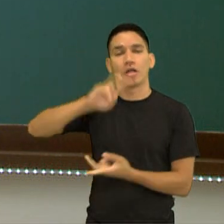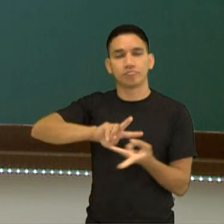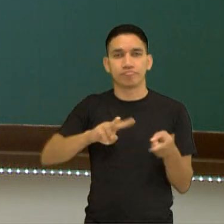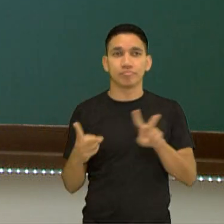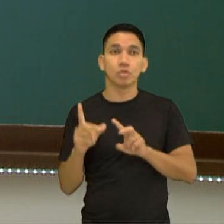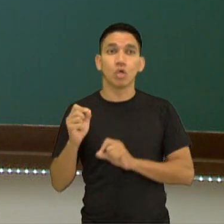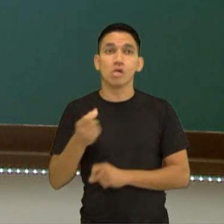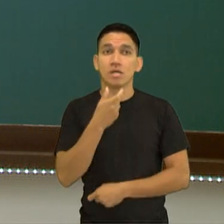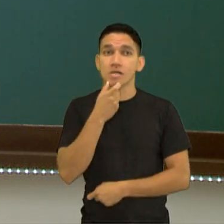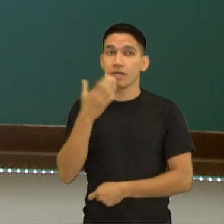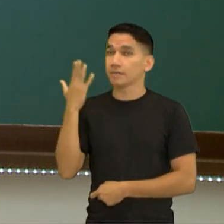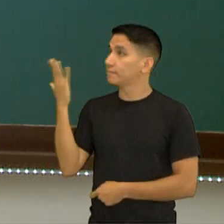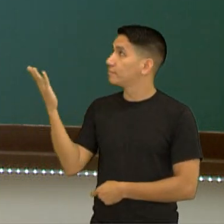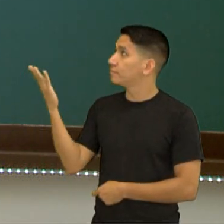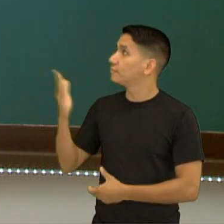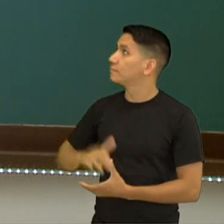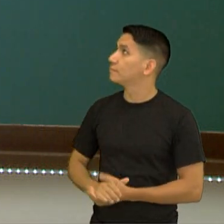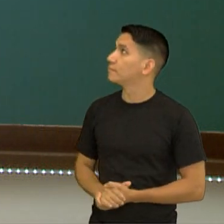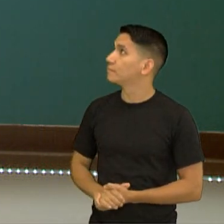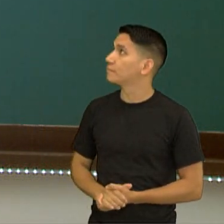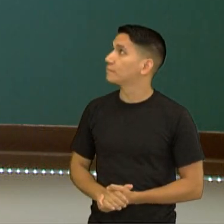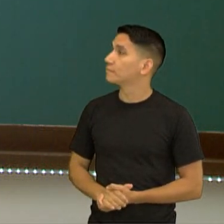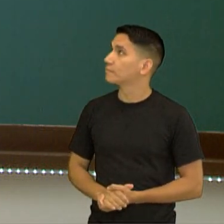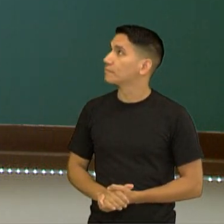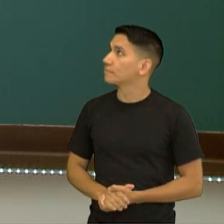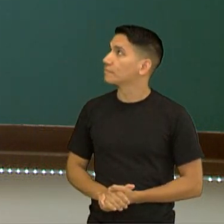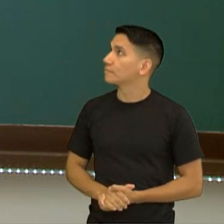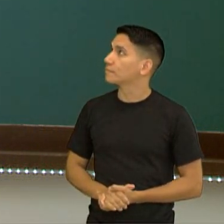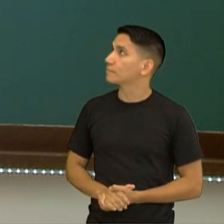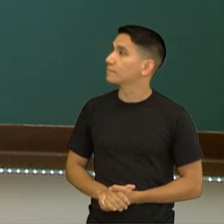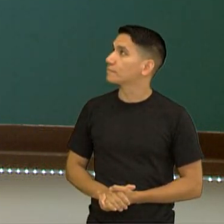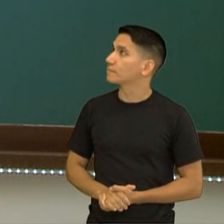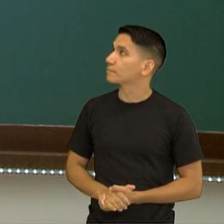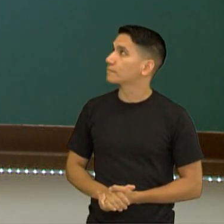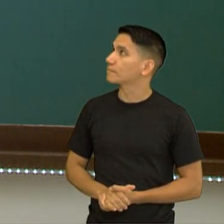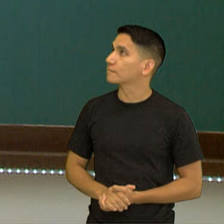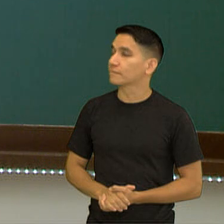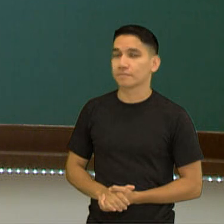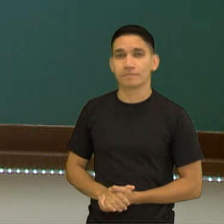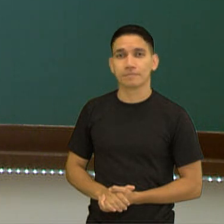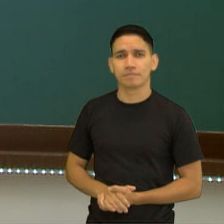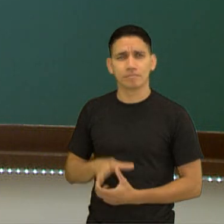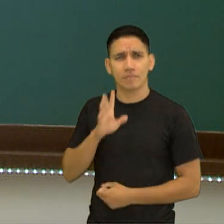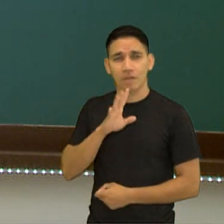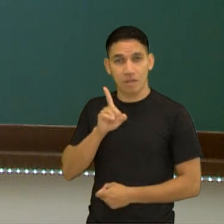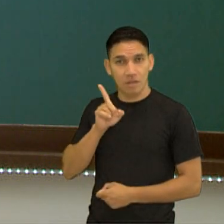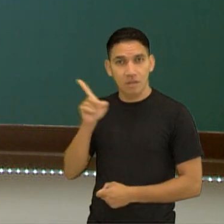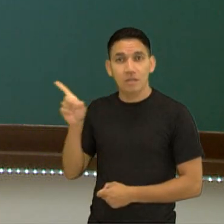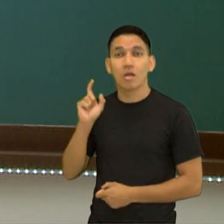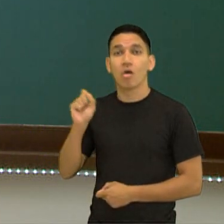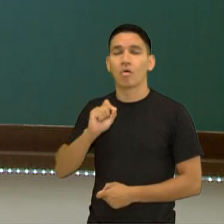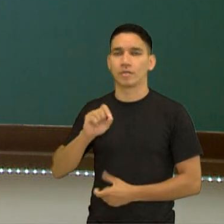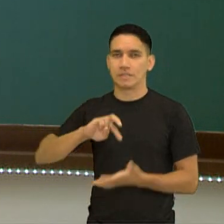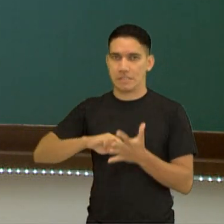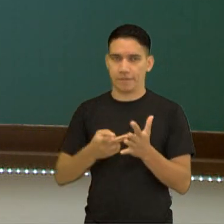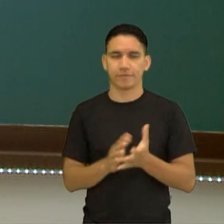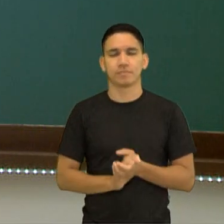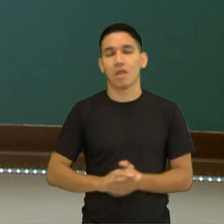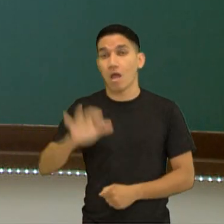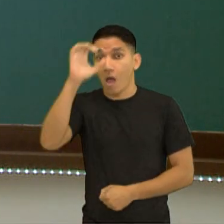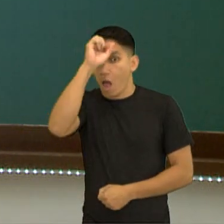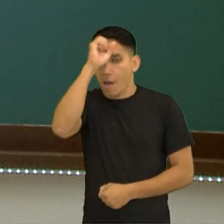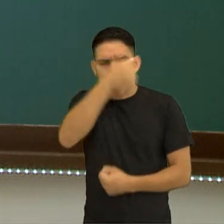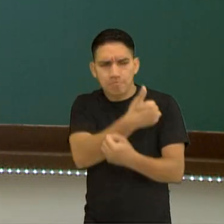aspas, ó. To learn all things well and to acquire new knowledge from them. Olha que coisa bacana. Aprender